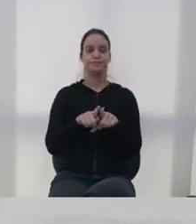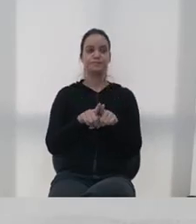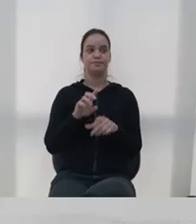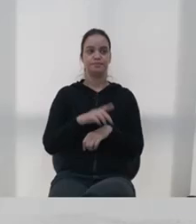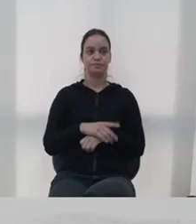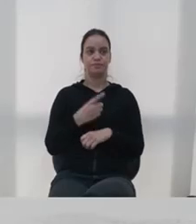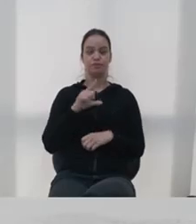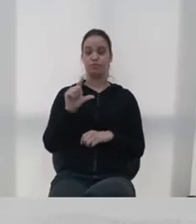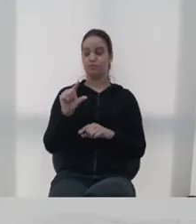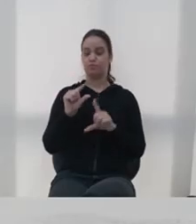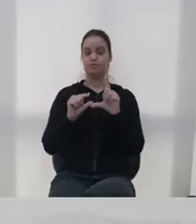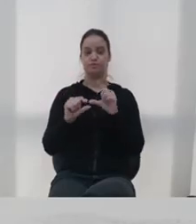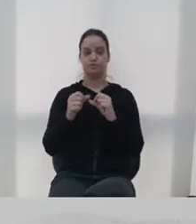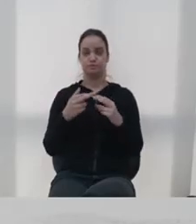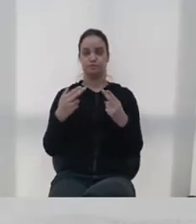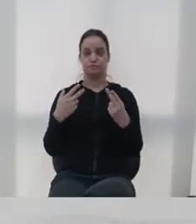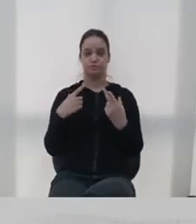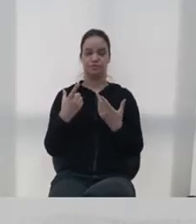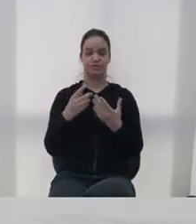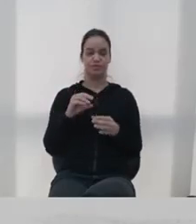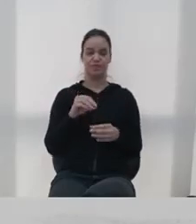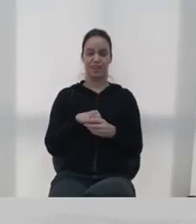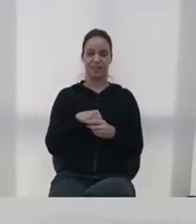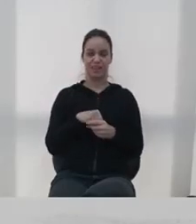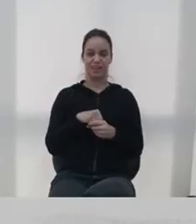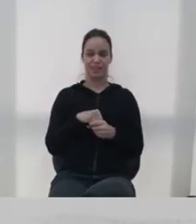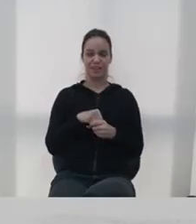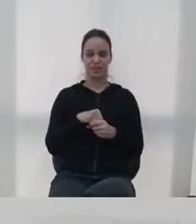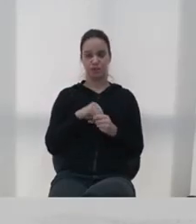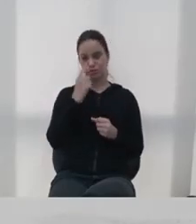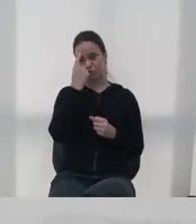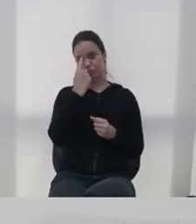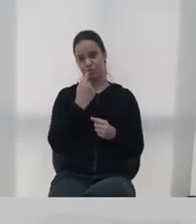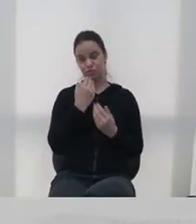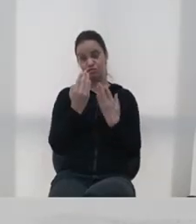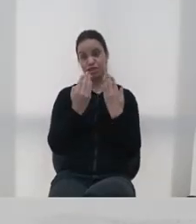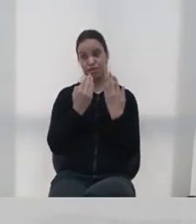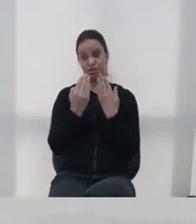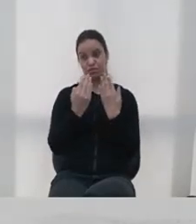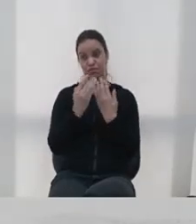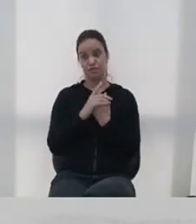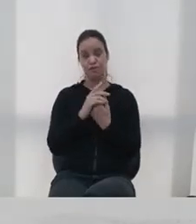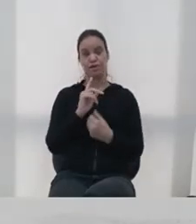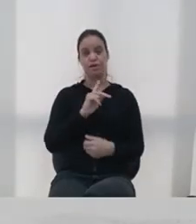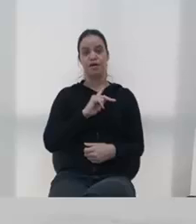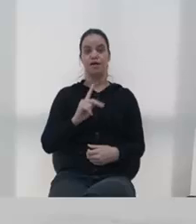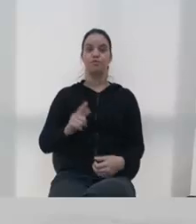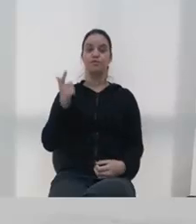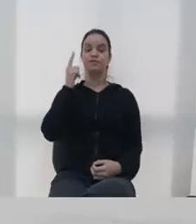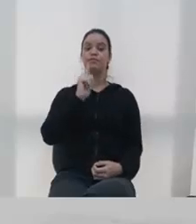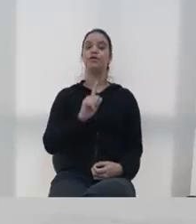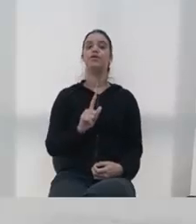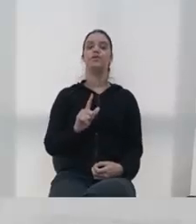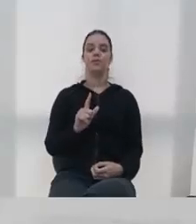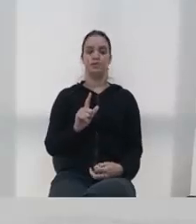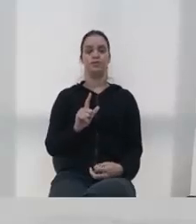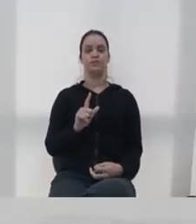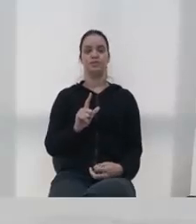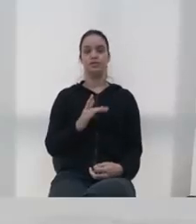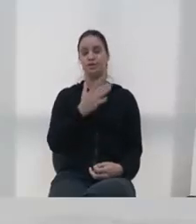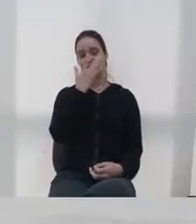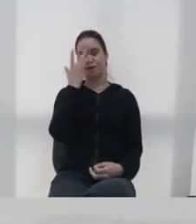das decisões para aqueles que não se enquadram nos nossos requisitos de atendimento, para que a política possa chegar àqueles que